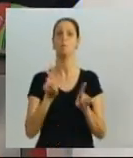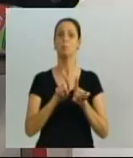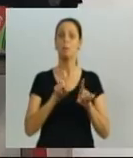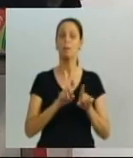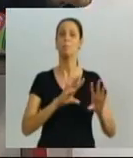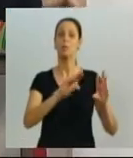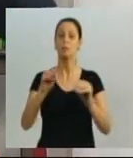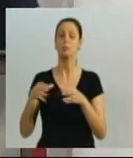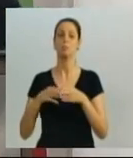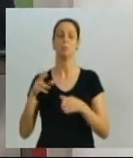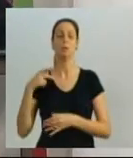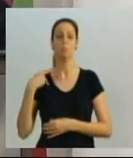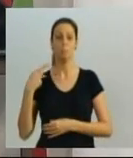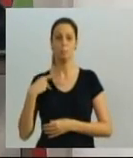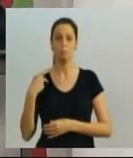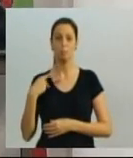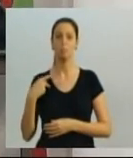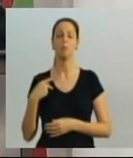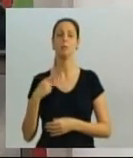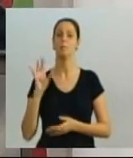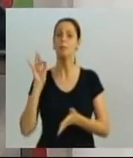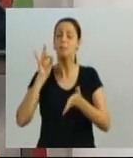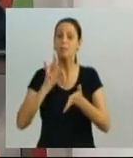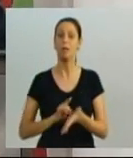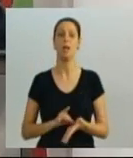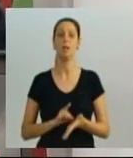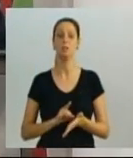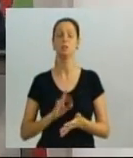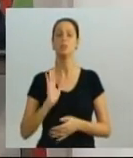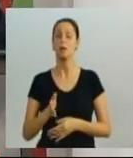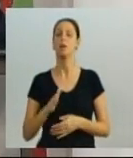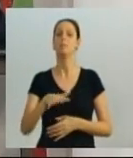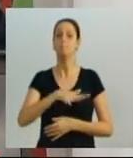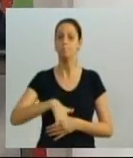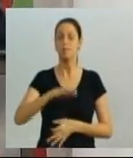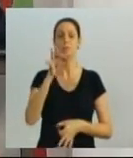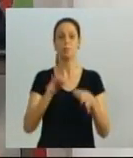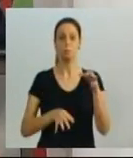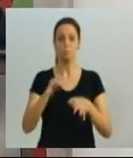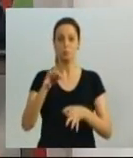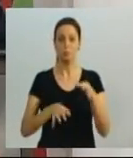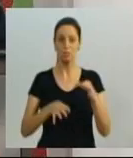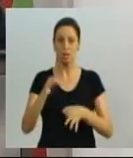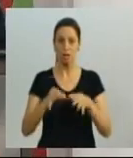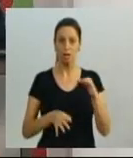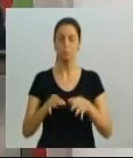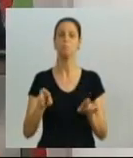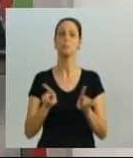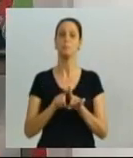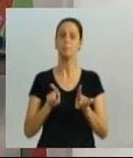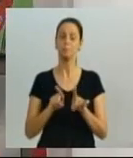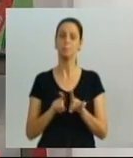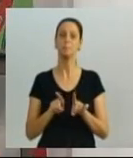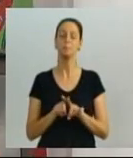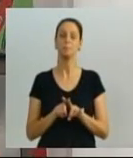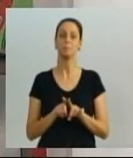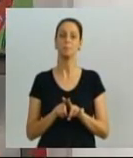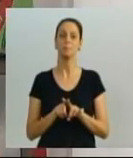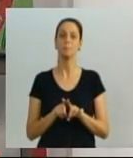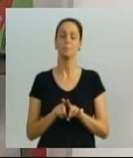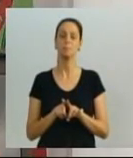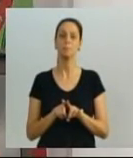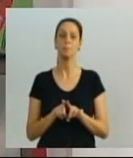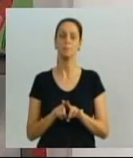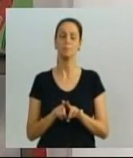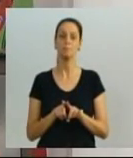políticos, está invadida pelo Judiciário, colocando a caneta